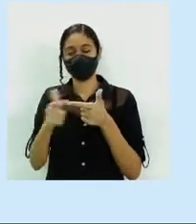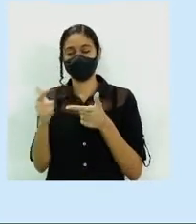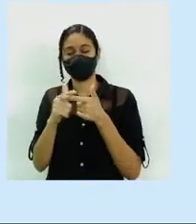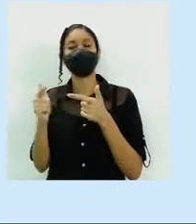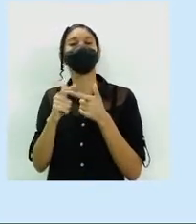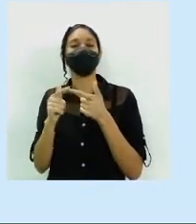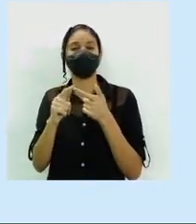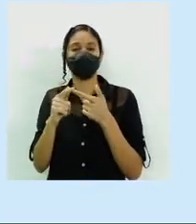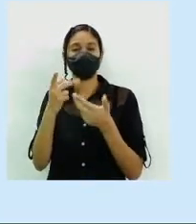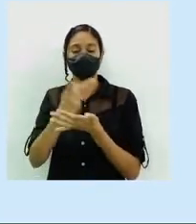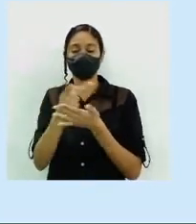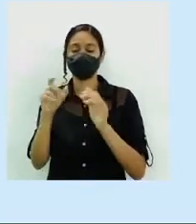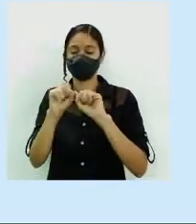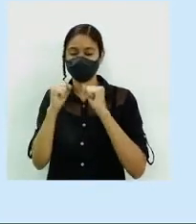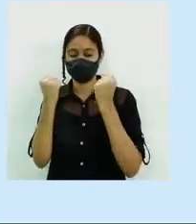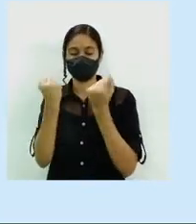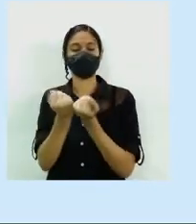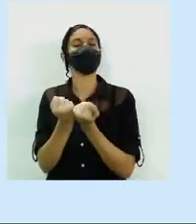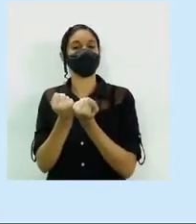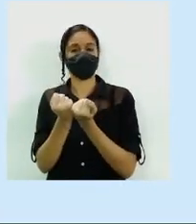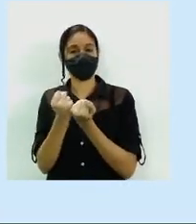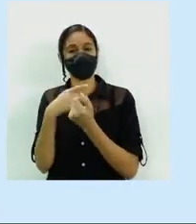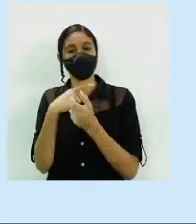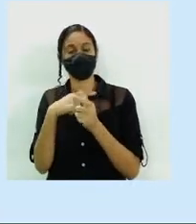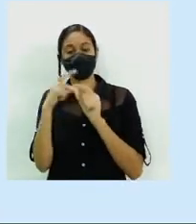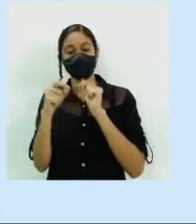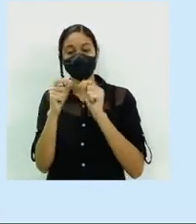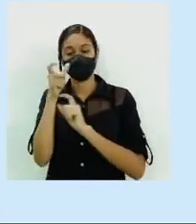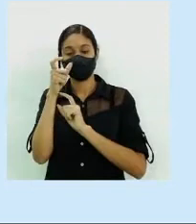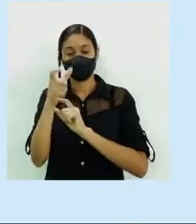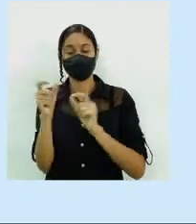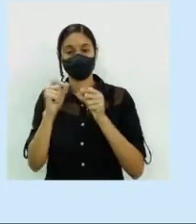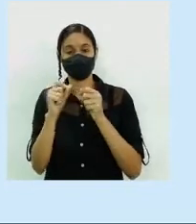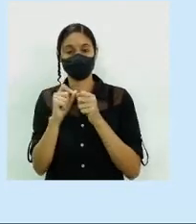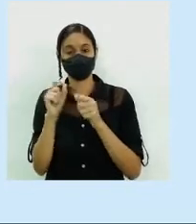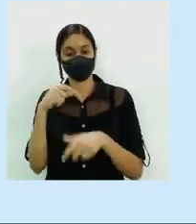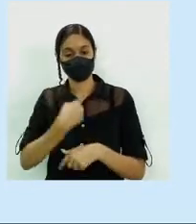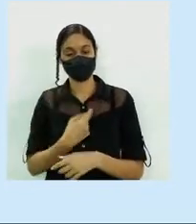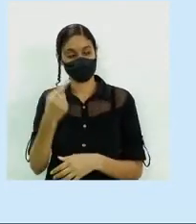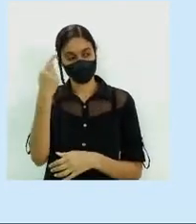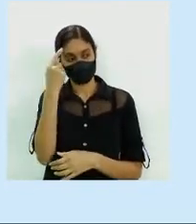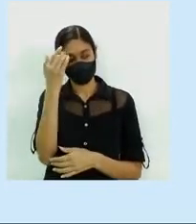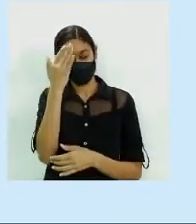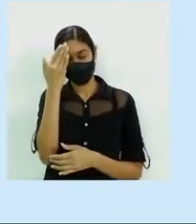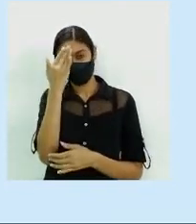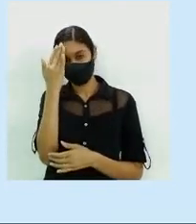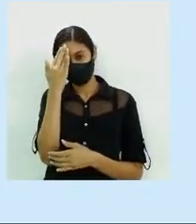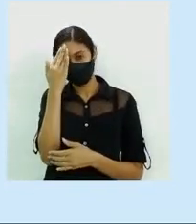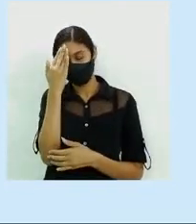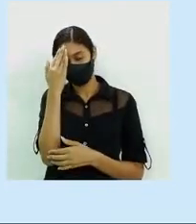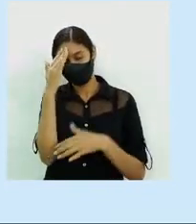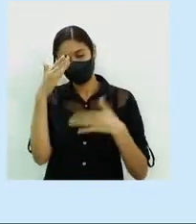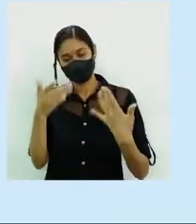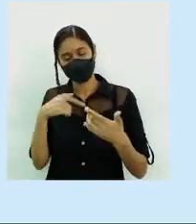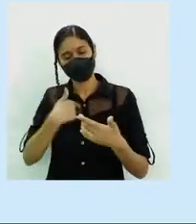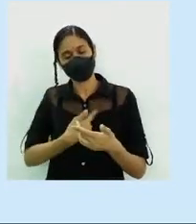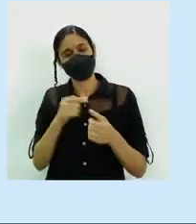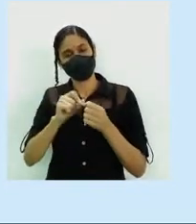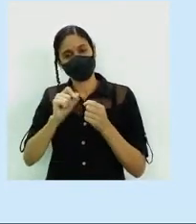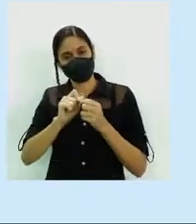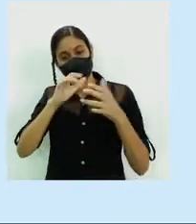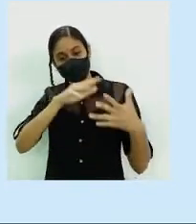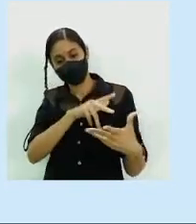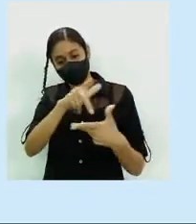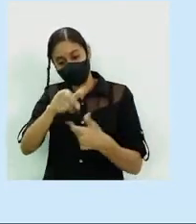que acometem a sociedade. Ele tem esse interesse de fazer a gente entender qual é o nosso papel